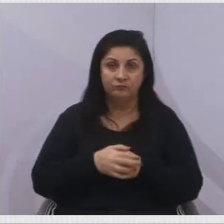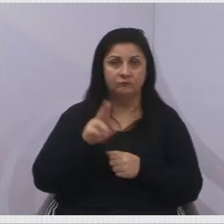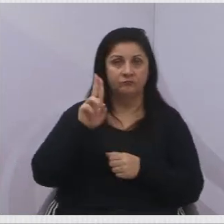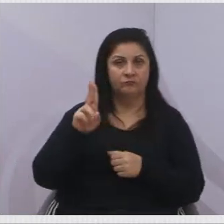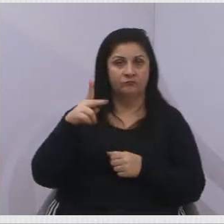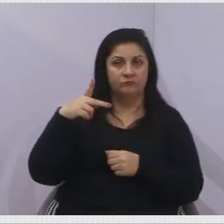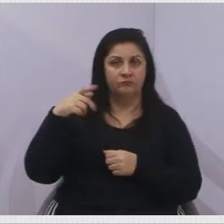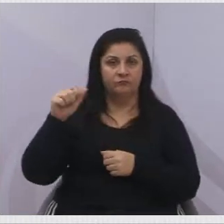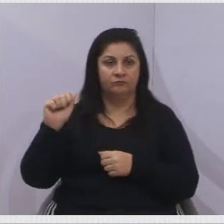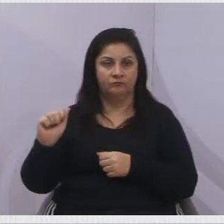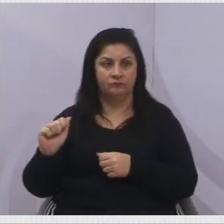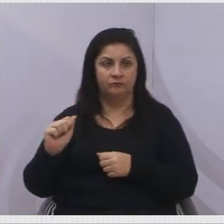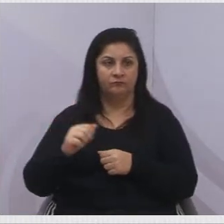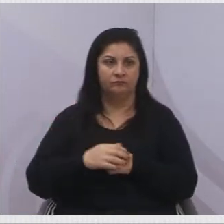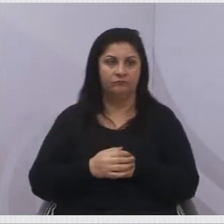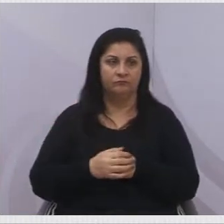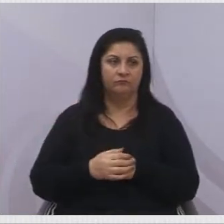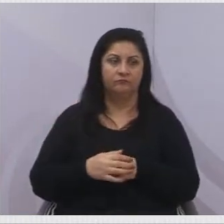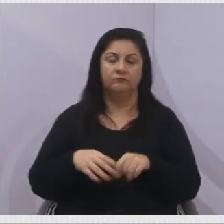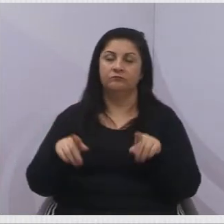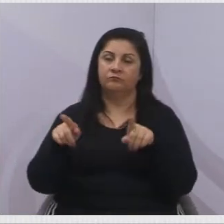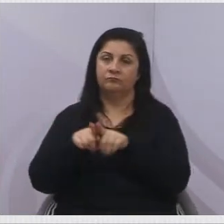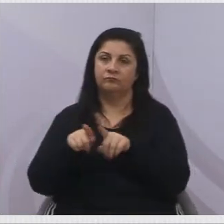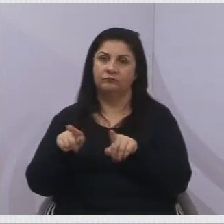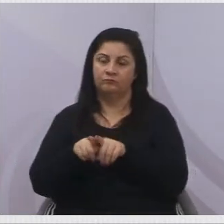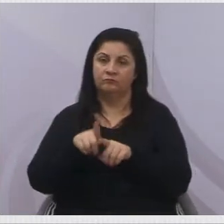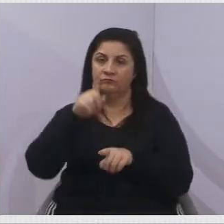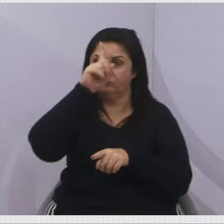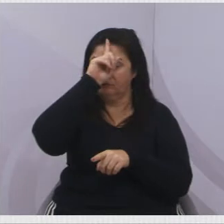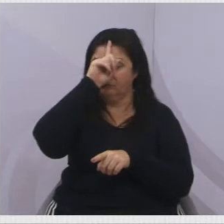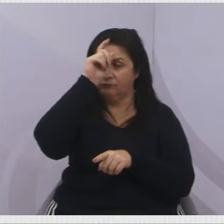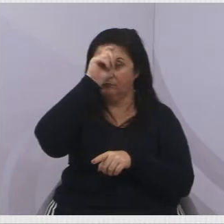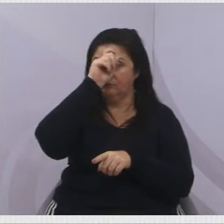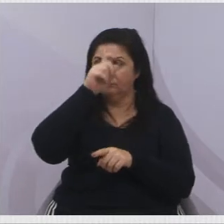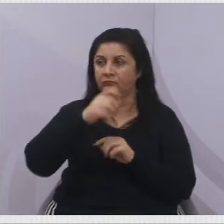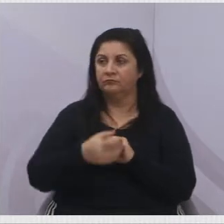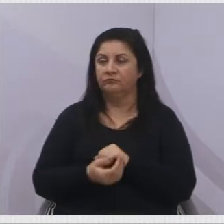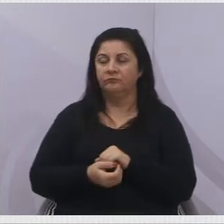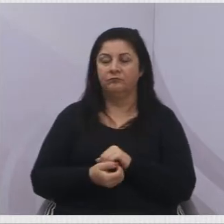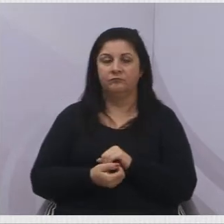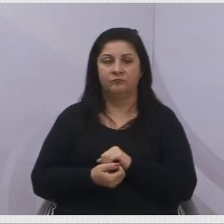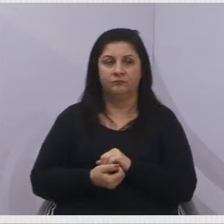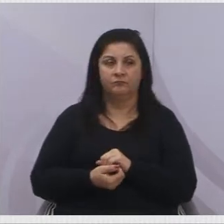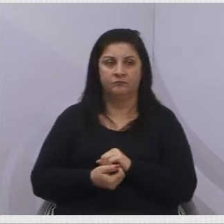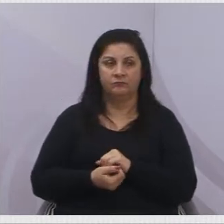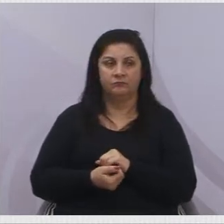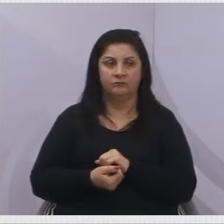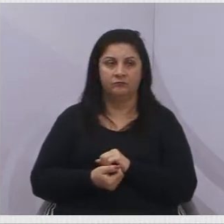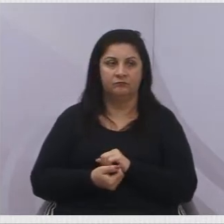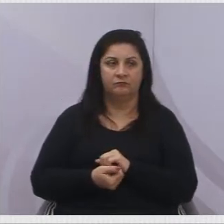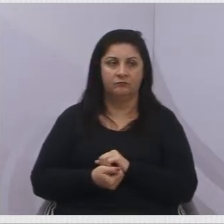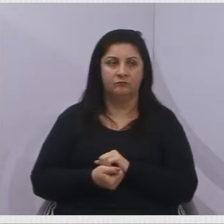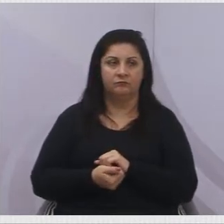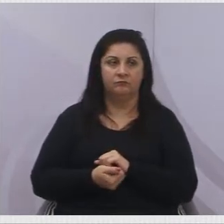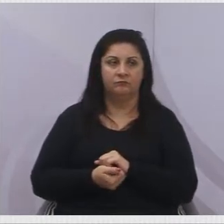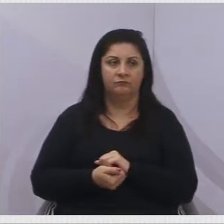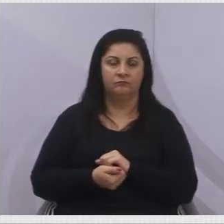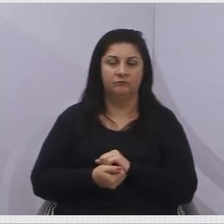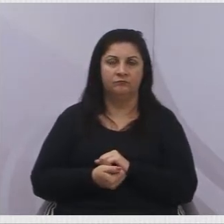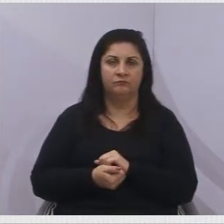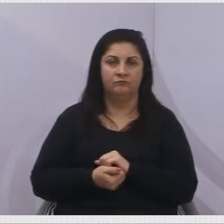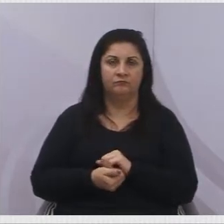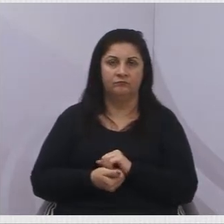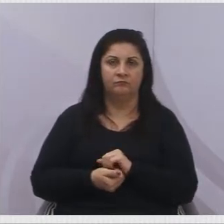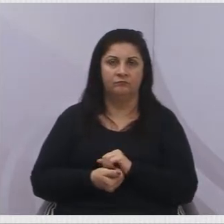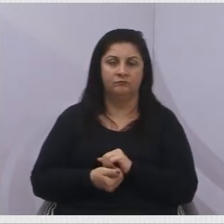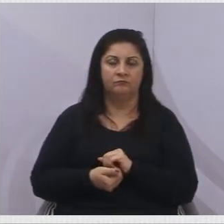Dr. Telmo de Almeida Cruz como Hospital de Campanha, que no segundo quadrimestre de 2021